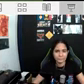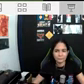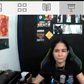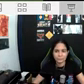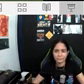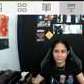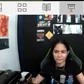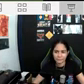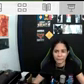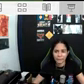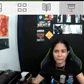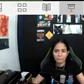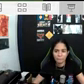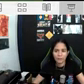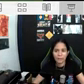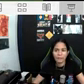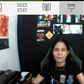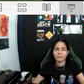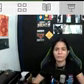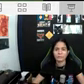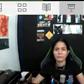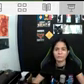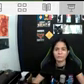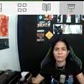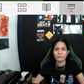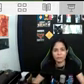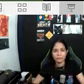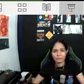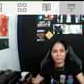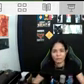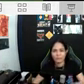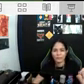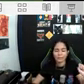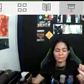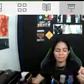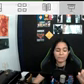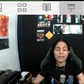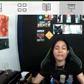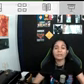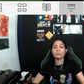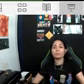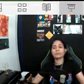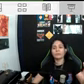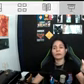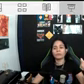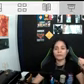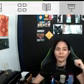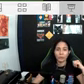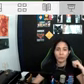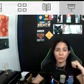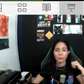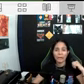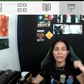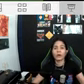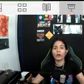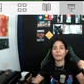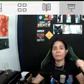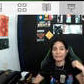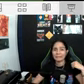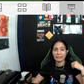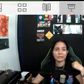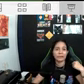manhã, certo? As pessoas aqui dormem mais tarde. Já o pessoal do interior,